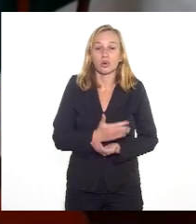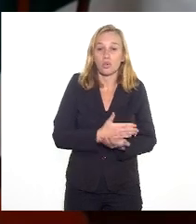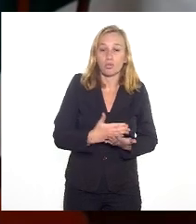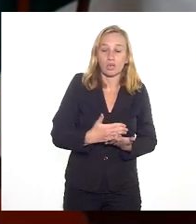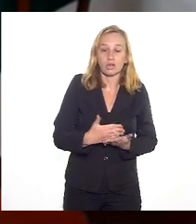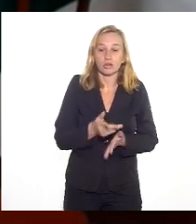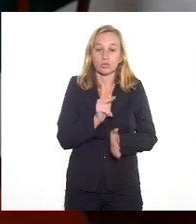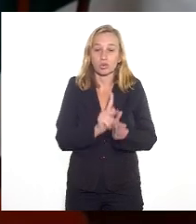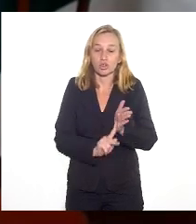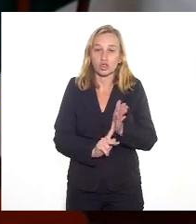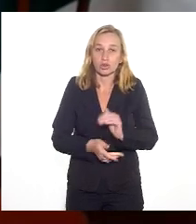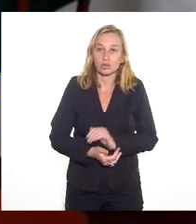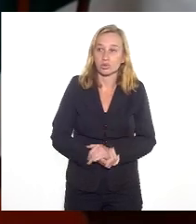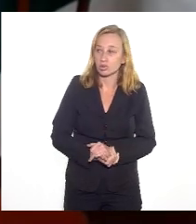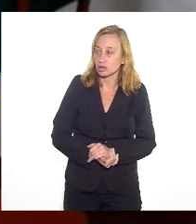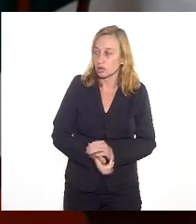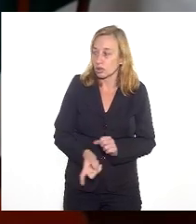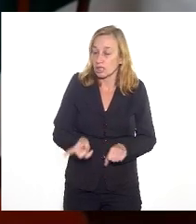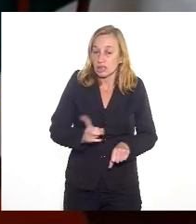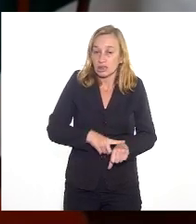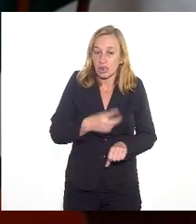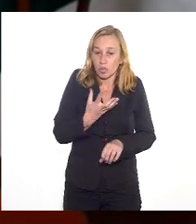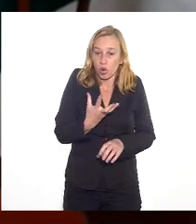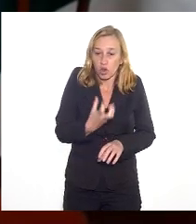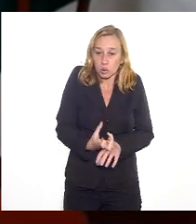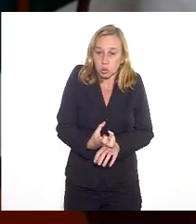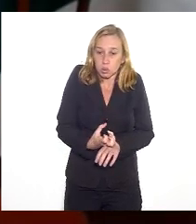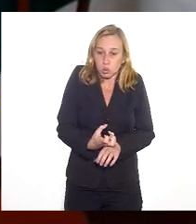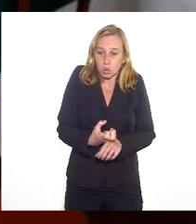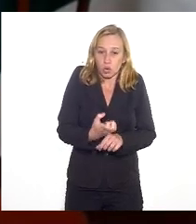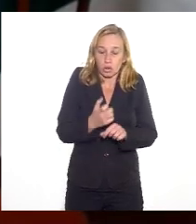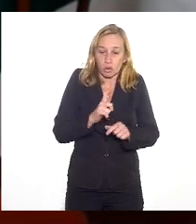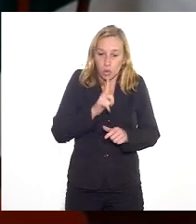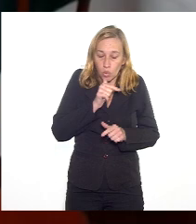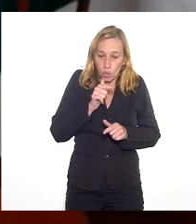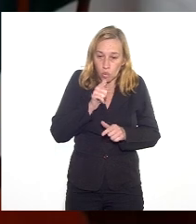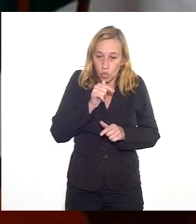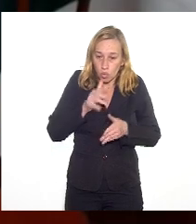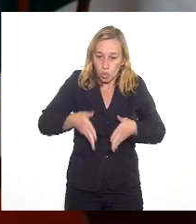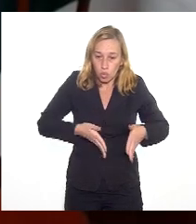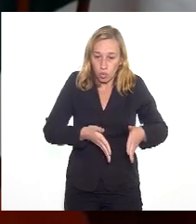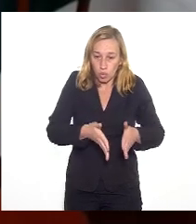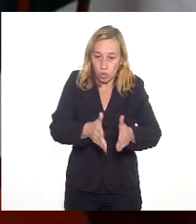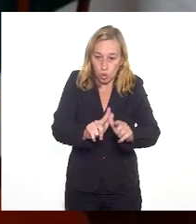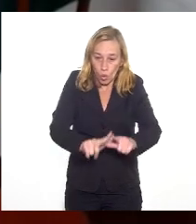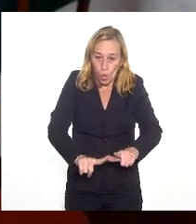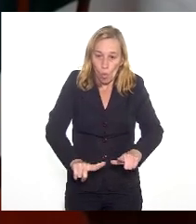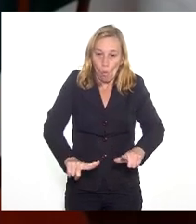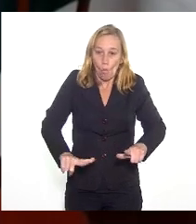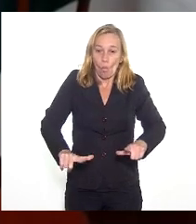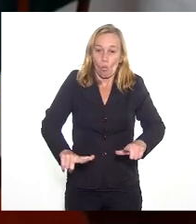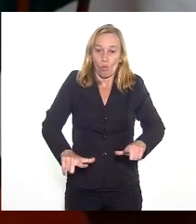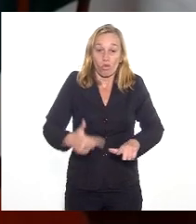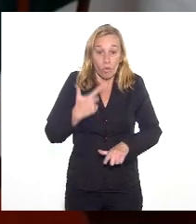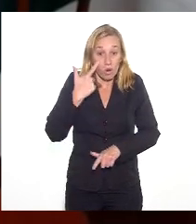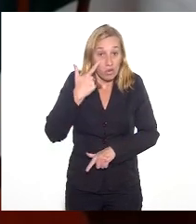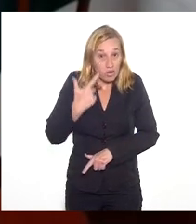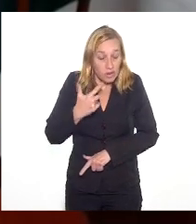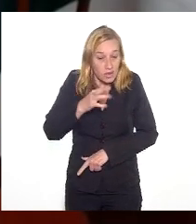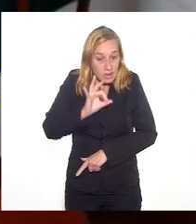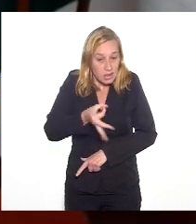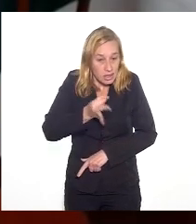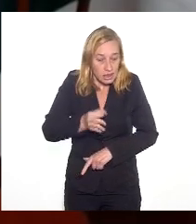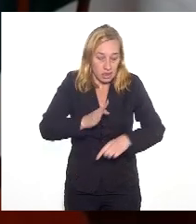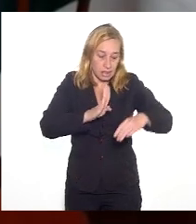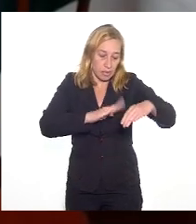projeto do tempo seco nos rios e, com certeza, a gente começará a ver a Baía